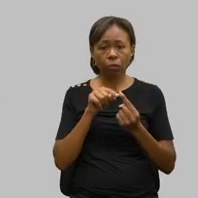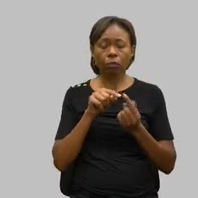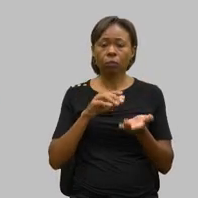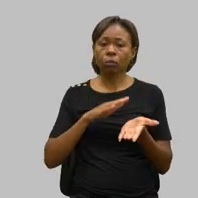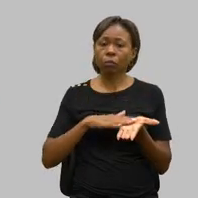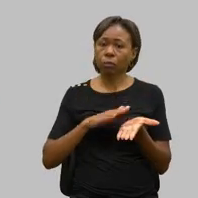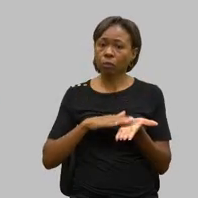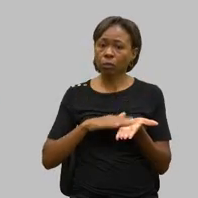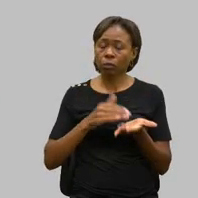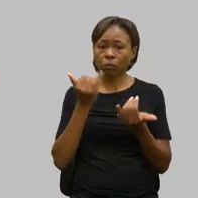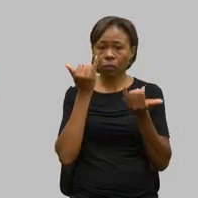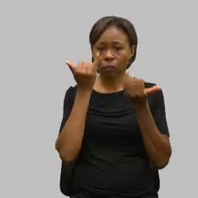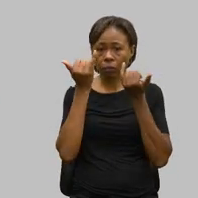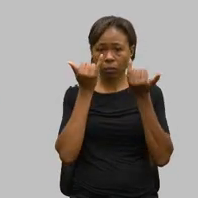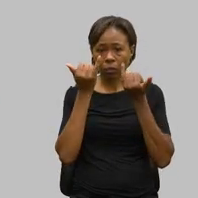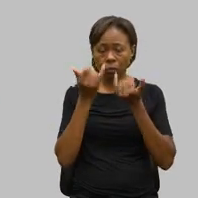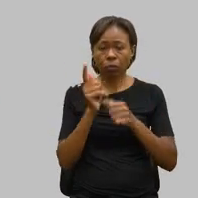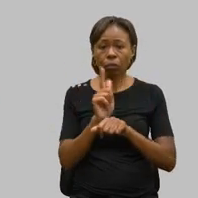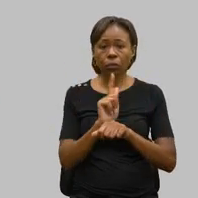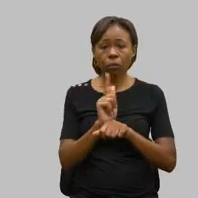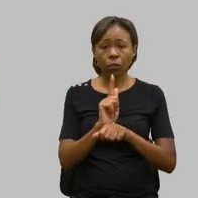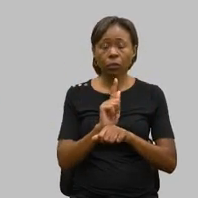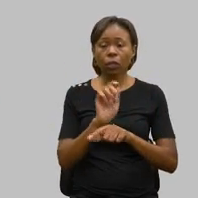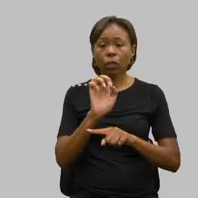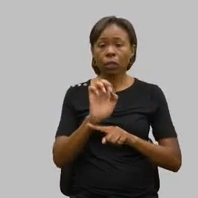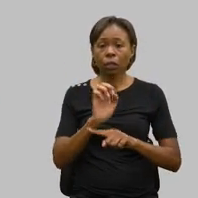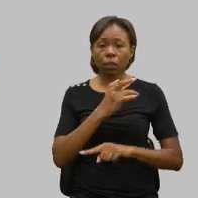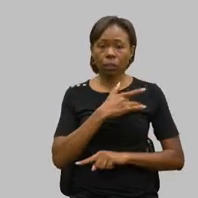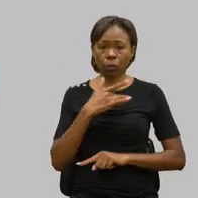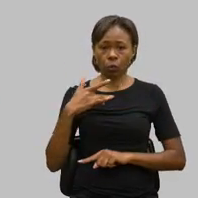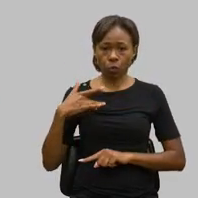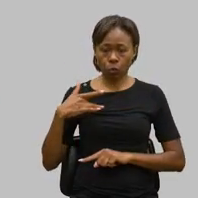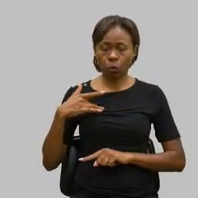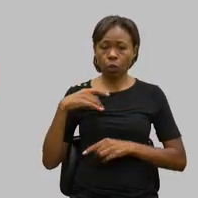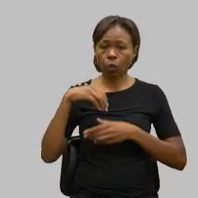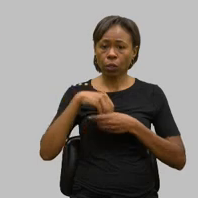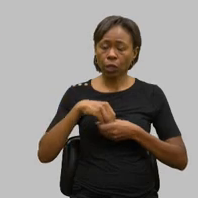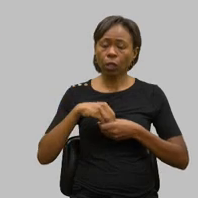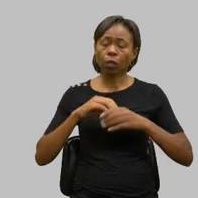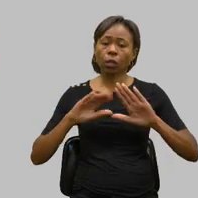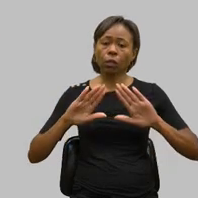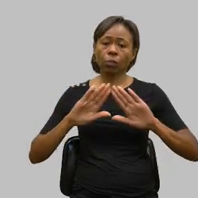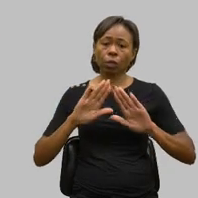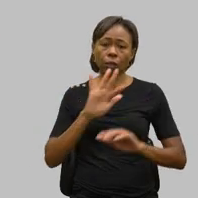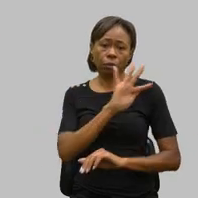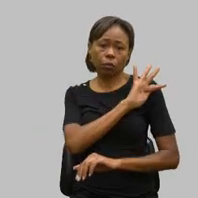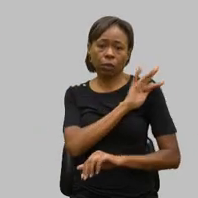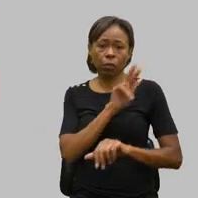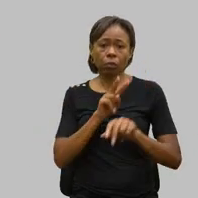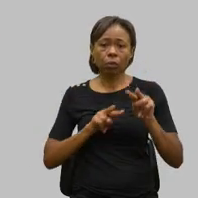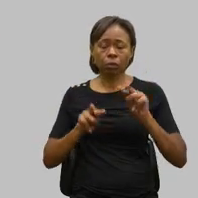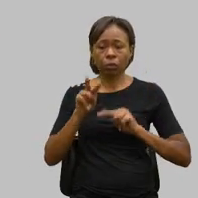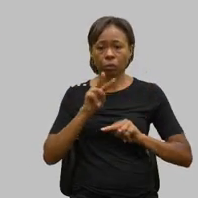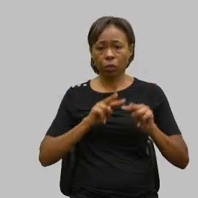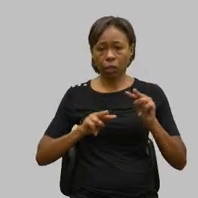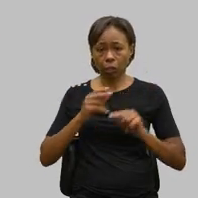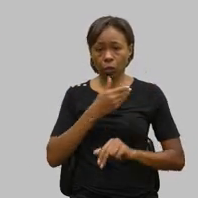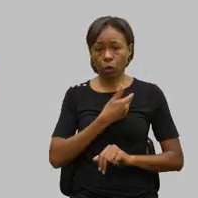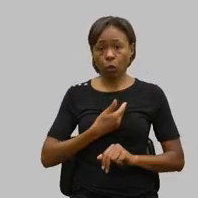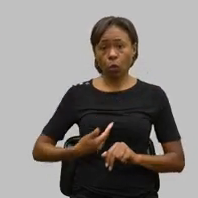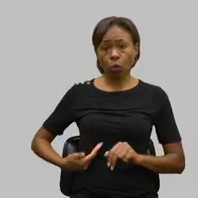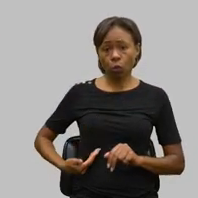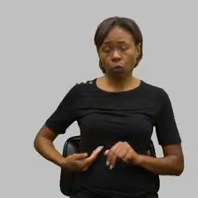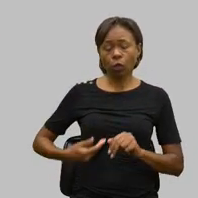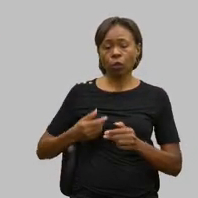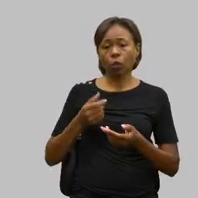informações sobre a gestão da Secretaria de Estado da Saúde no âmbito da Assembleia Fiscaliza e a Prestação de Contas do Governo. Considerando o